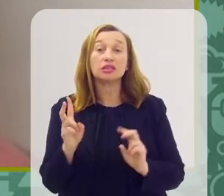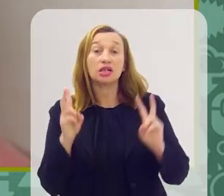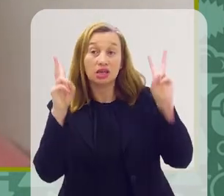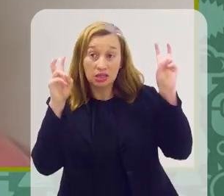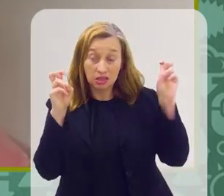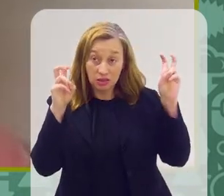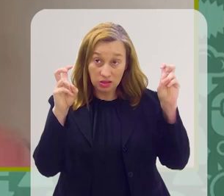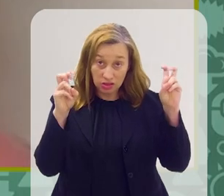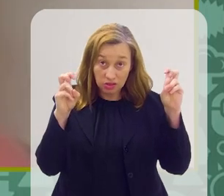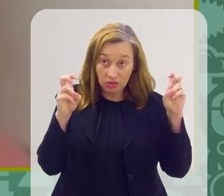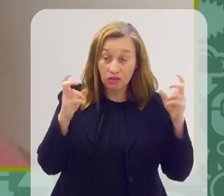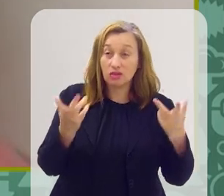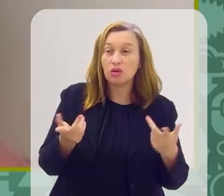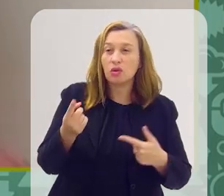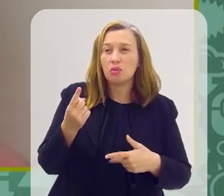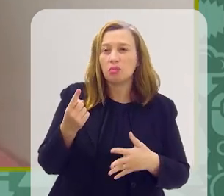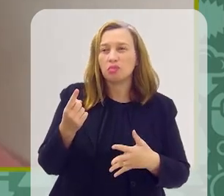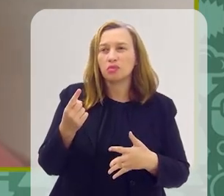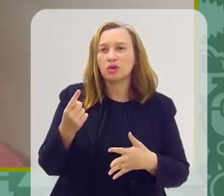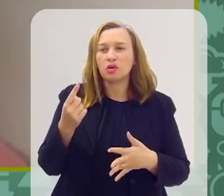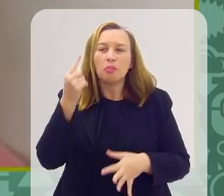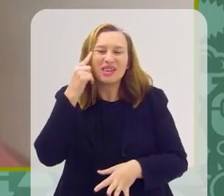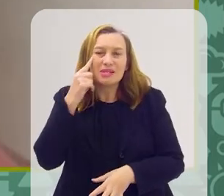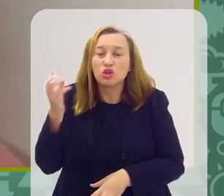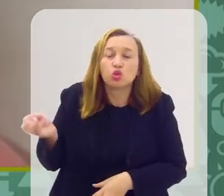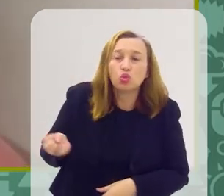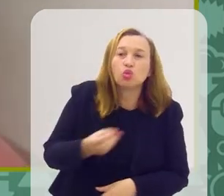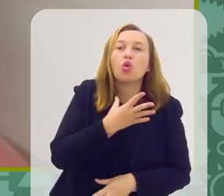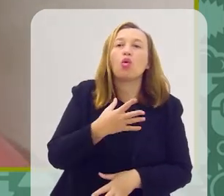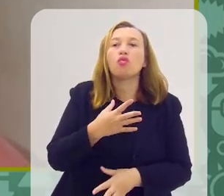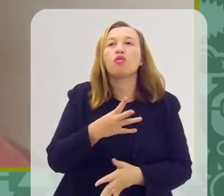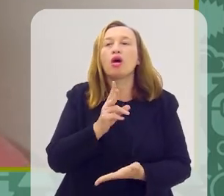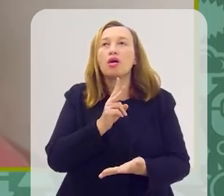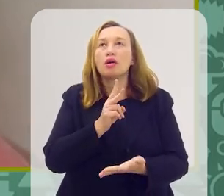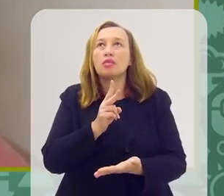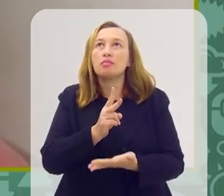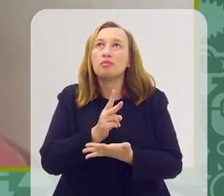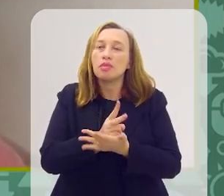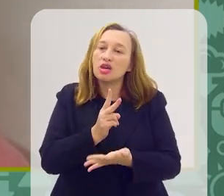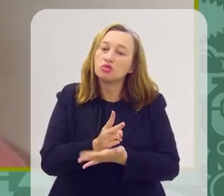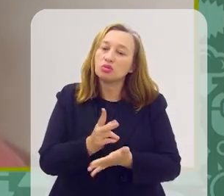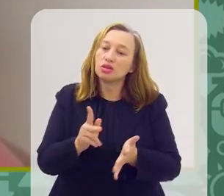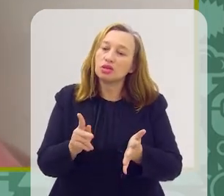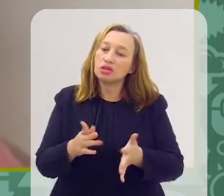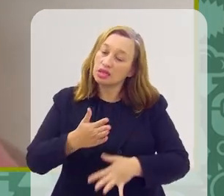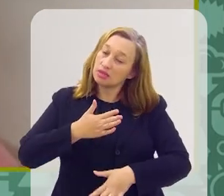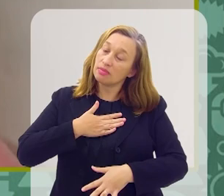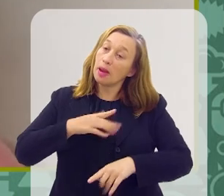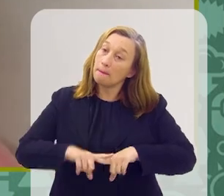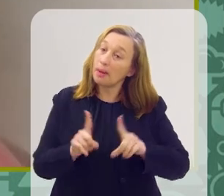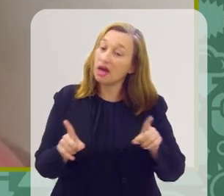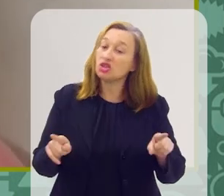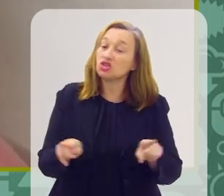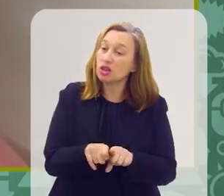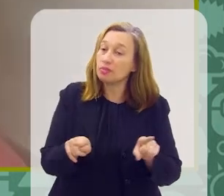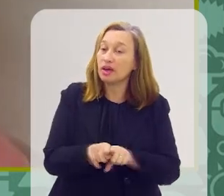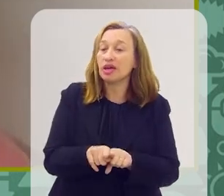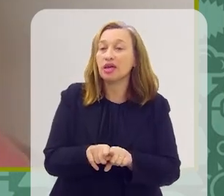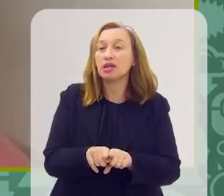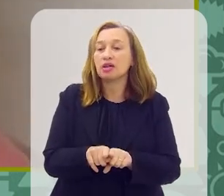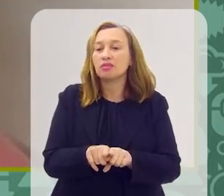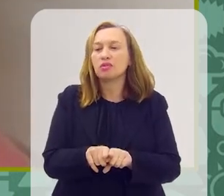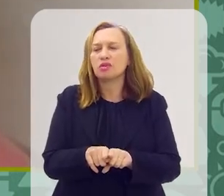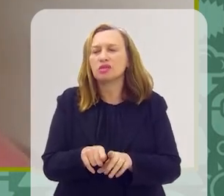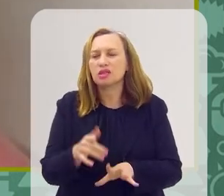essa questão e de uma perspectiva que é nova, né, embora seja minha, mas ela, né, pode ser também de